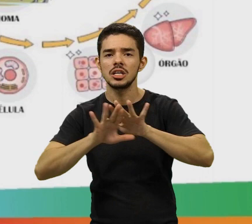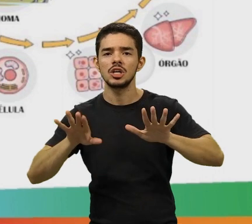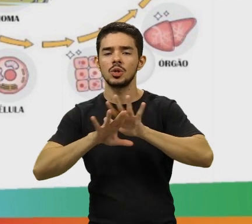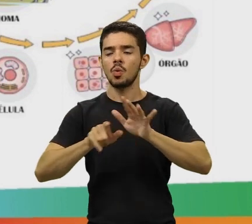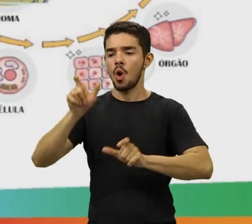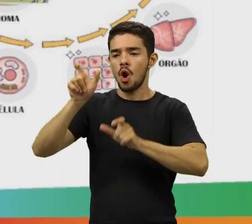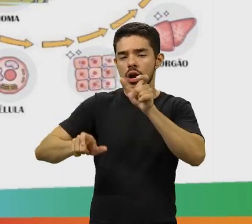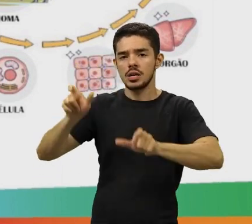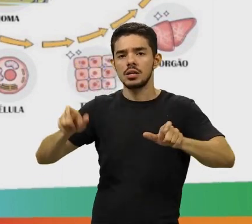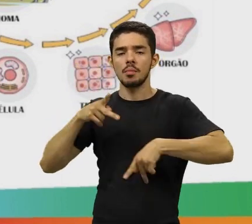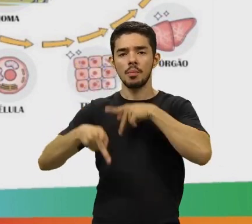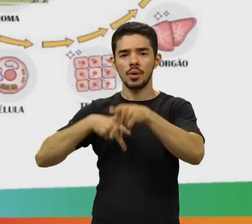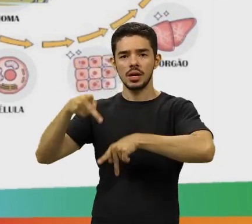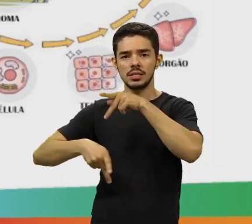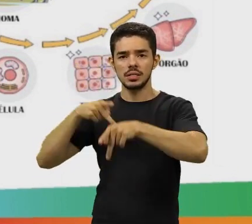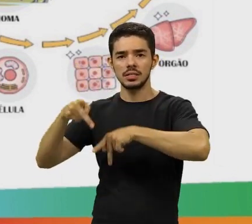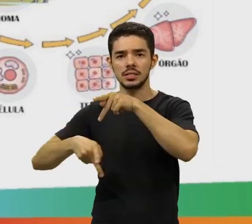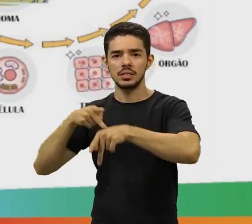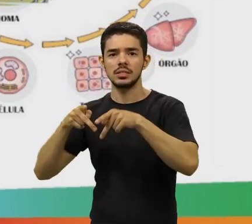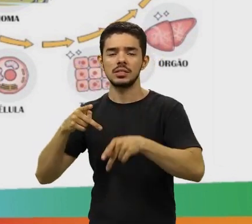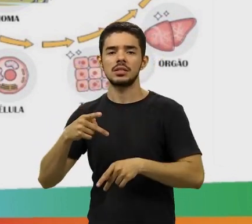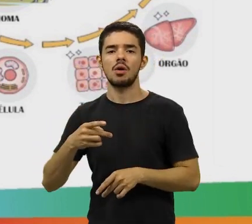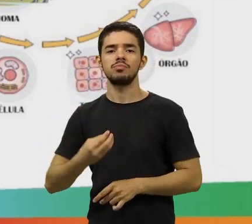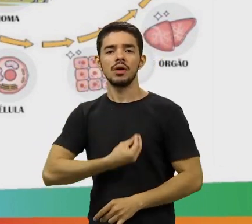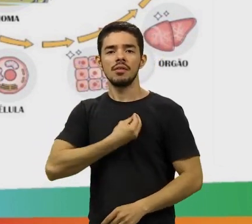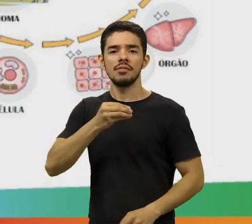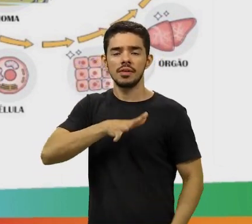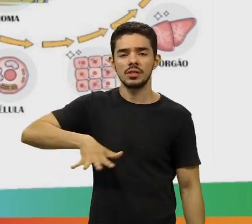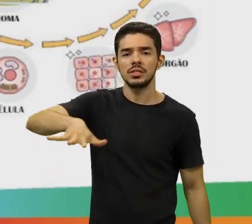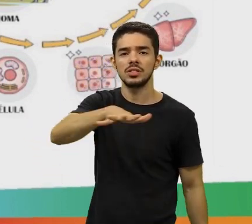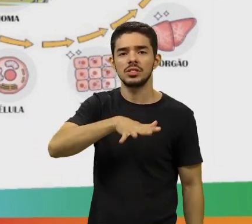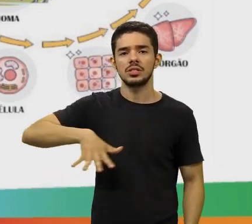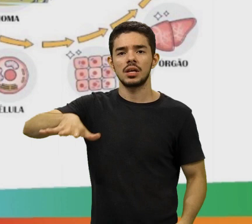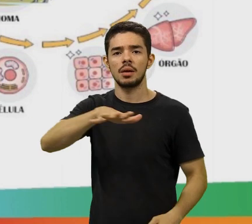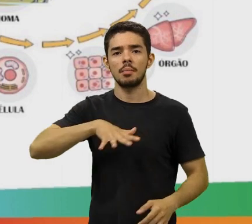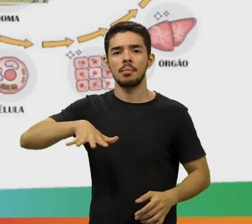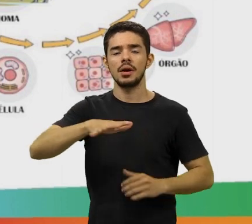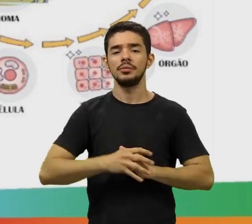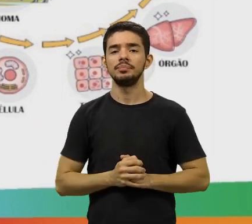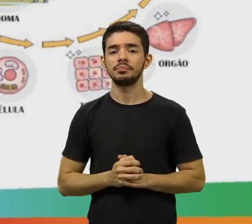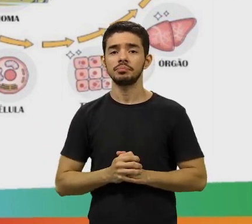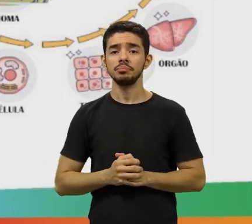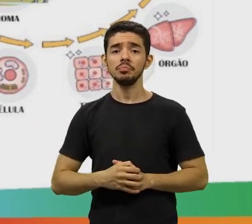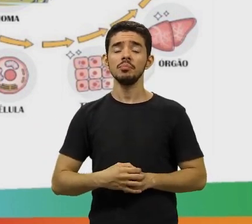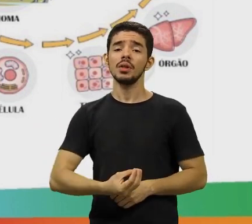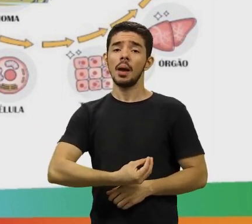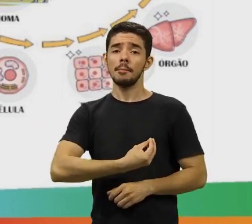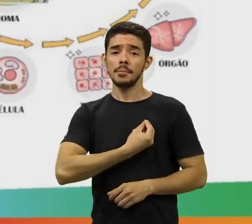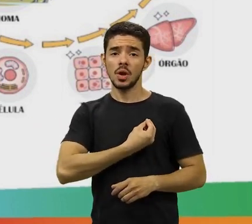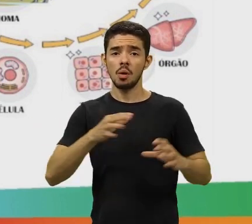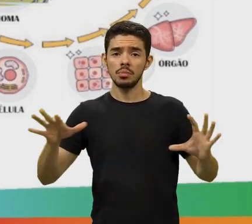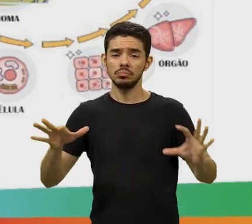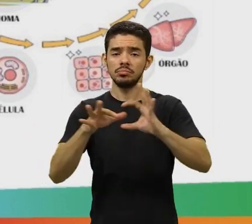organismo, população, comunidade, ecossistema, bioma, para que no fim a gente venha ver a